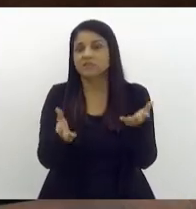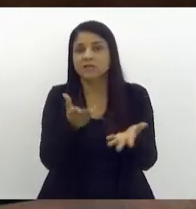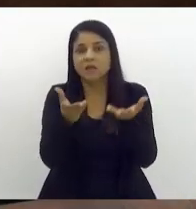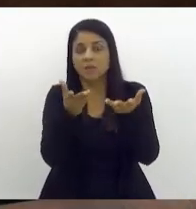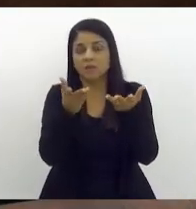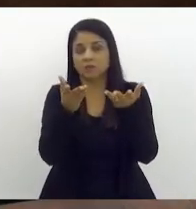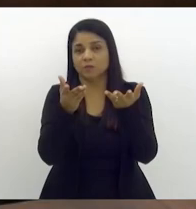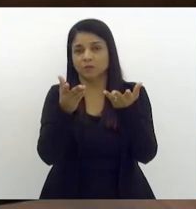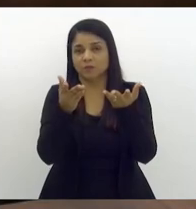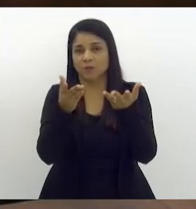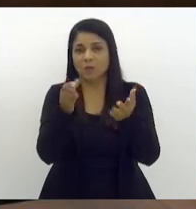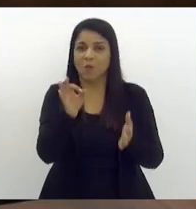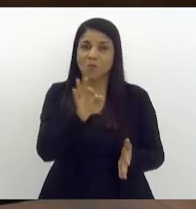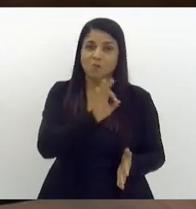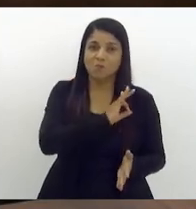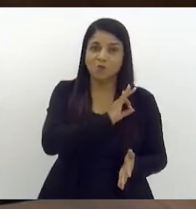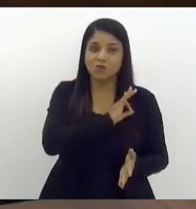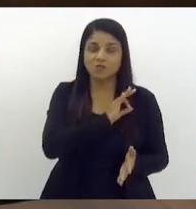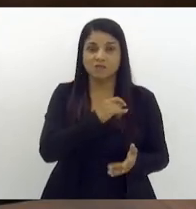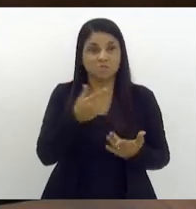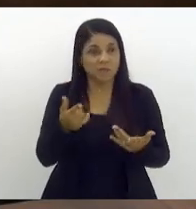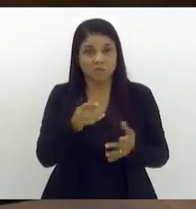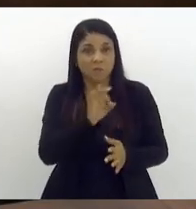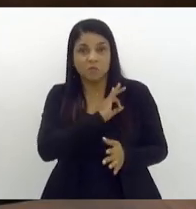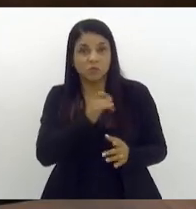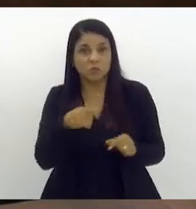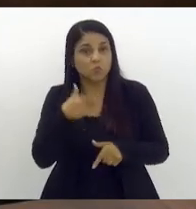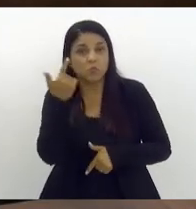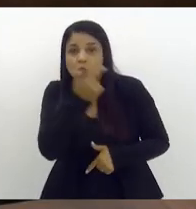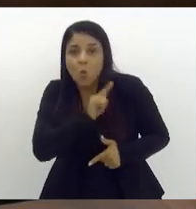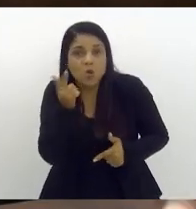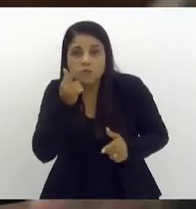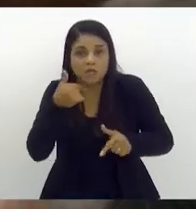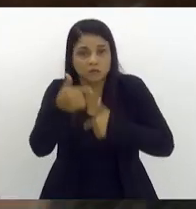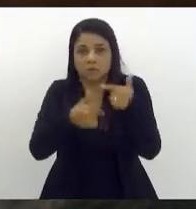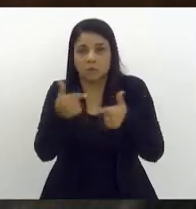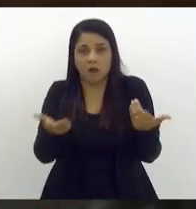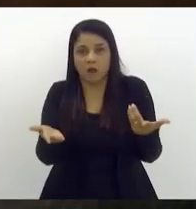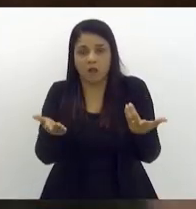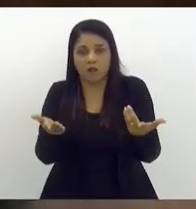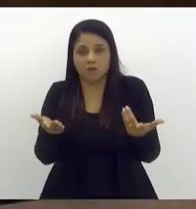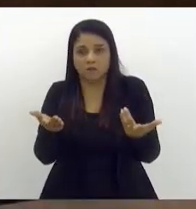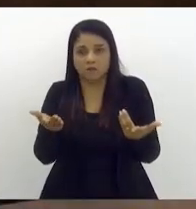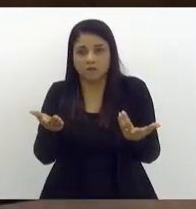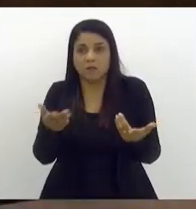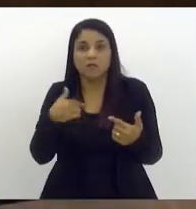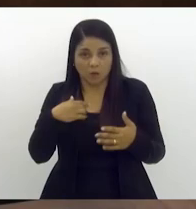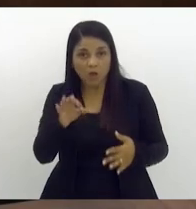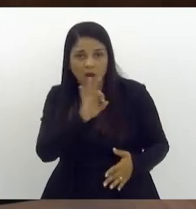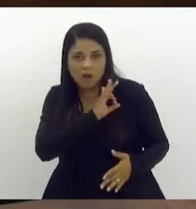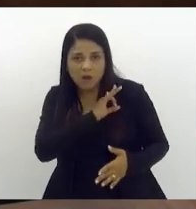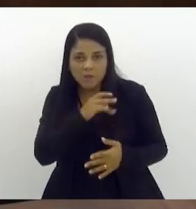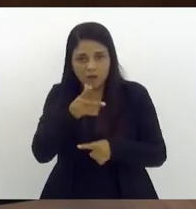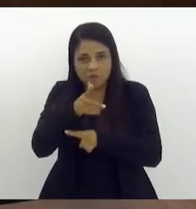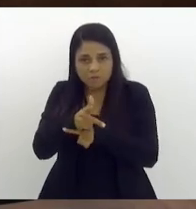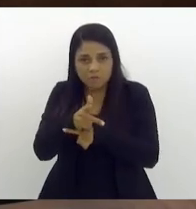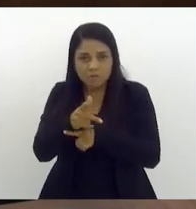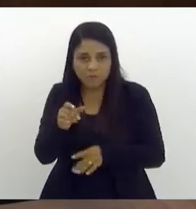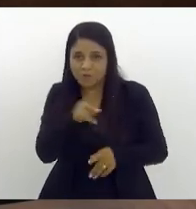é incrível como o policial não consegue mais trabalhar. A gente quer o quê? Colocar câmera nos professores? Não